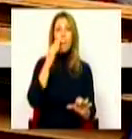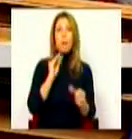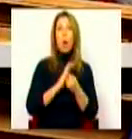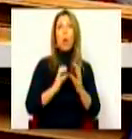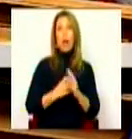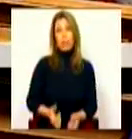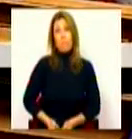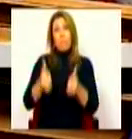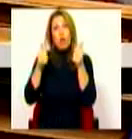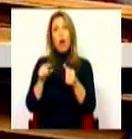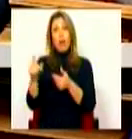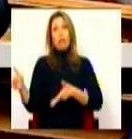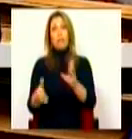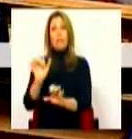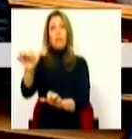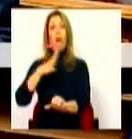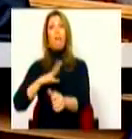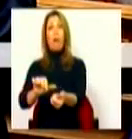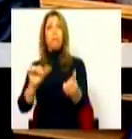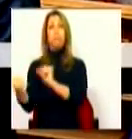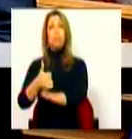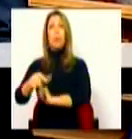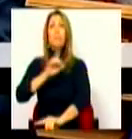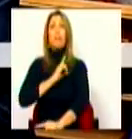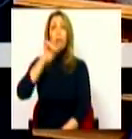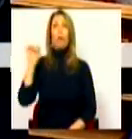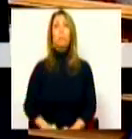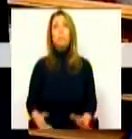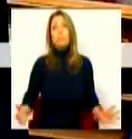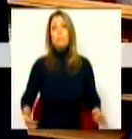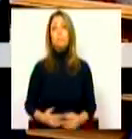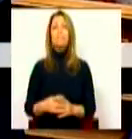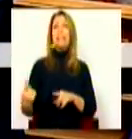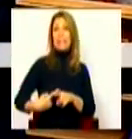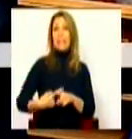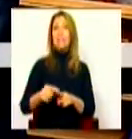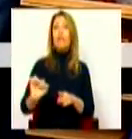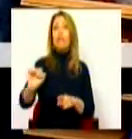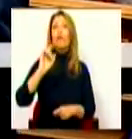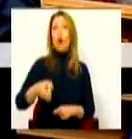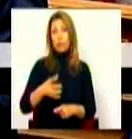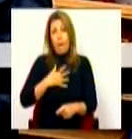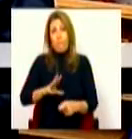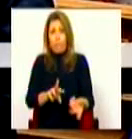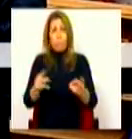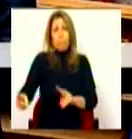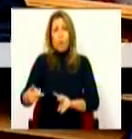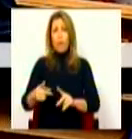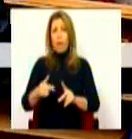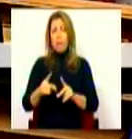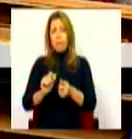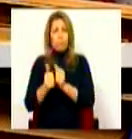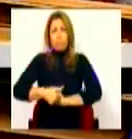melhor para a vossa estratégia de privatização da Caixa Geral de Depósitos. O que interessava era privatizar a Caixa. Sr. Ministro, o que é